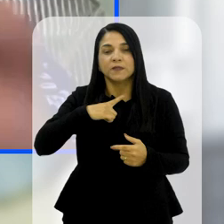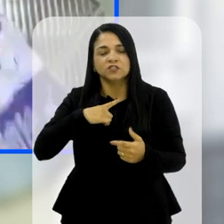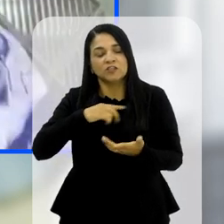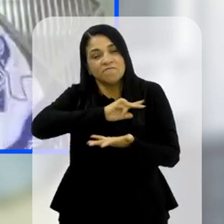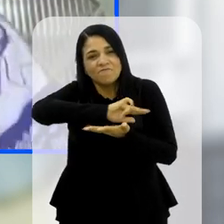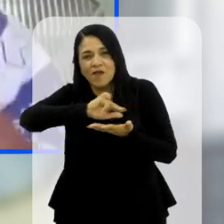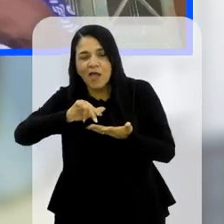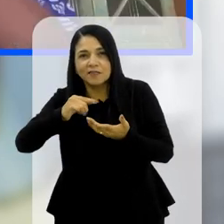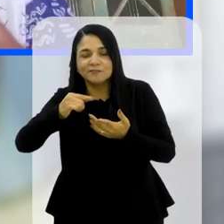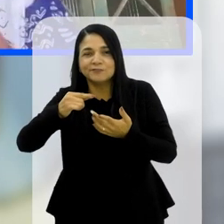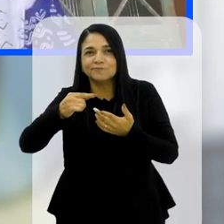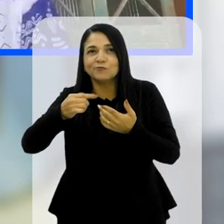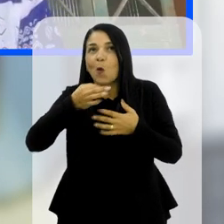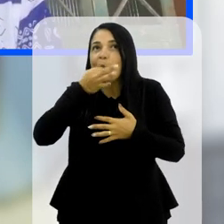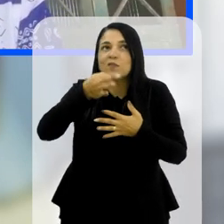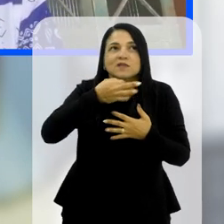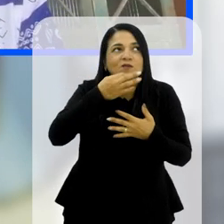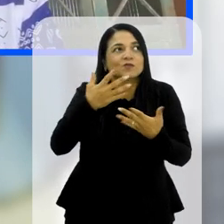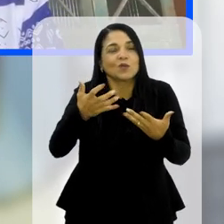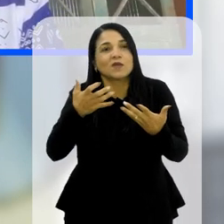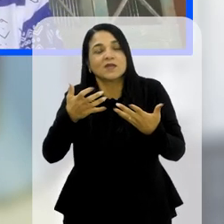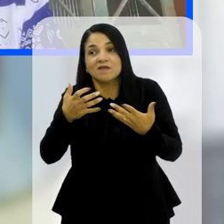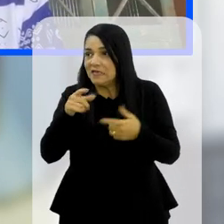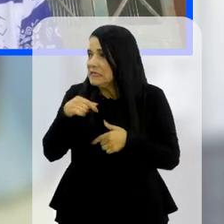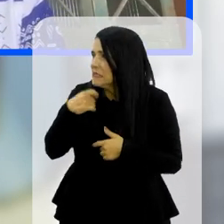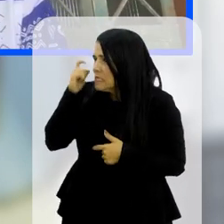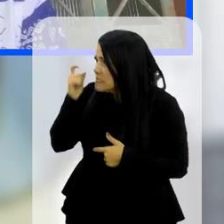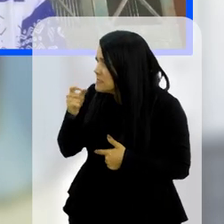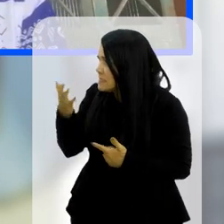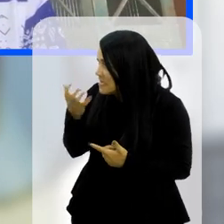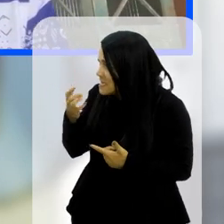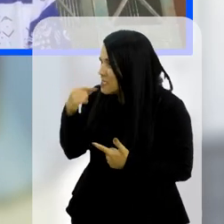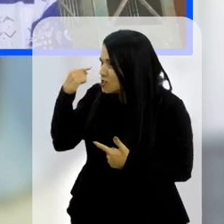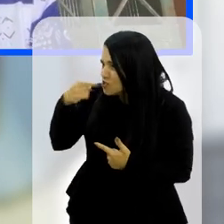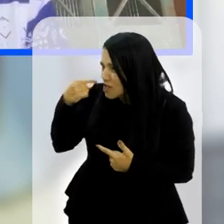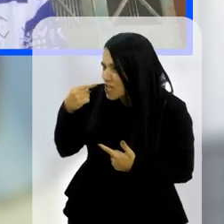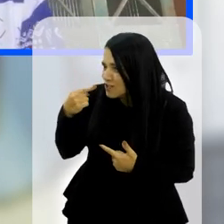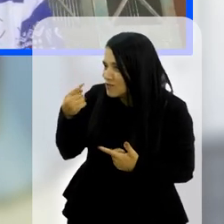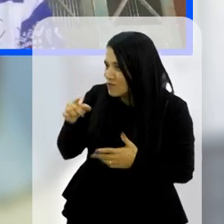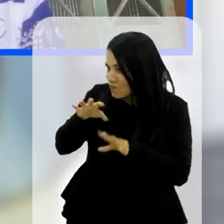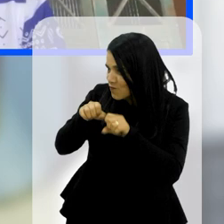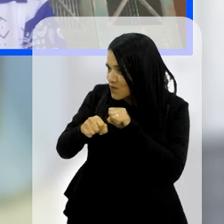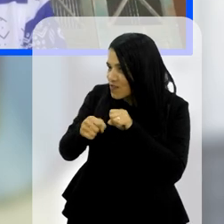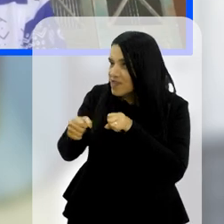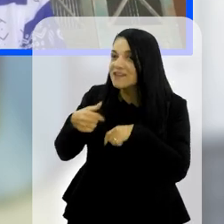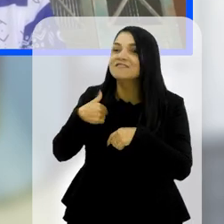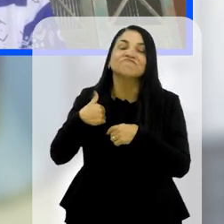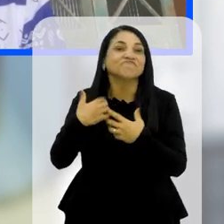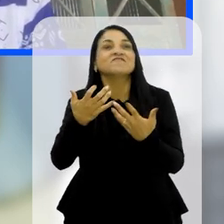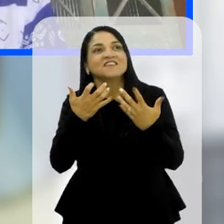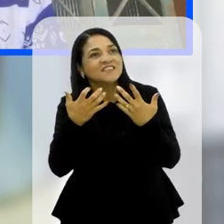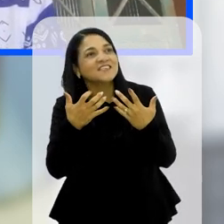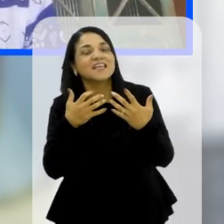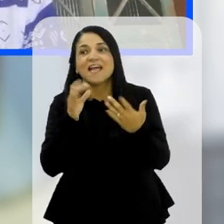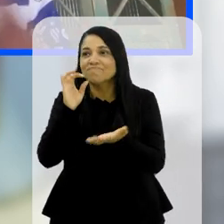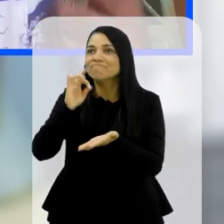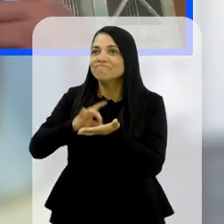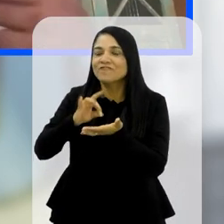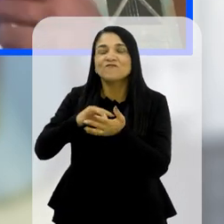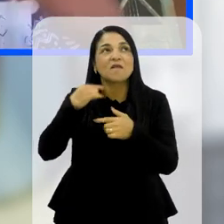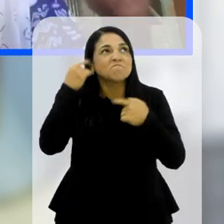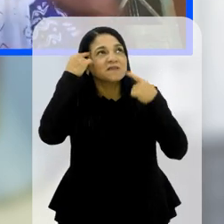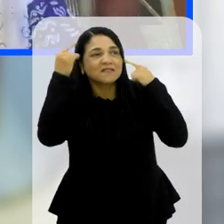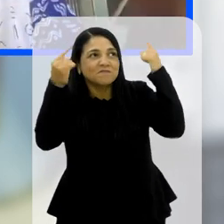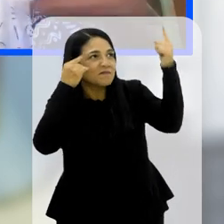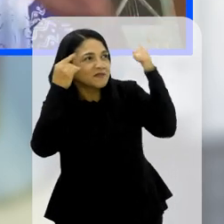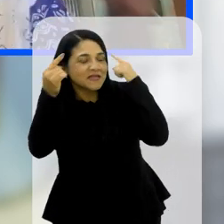além do talento, tinha uma pulsão de fazer essas coisas Olha, isso é acontecerem. interessante. Você queria fazer direito? É super, não, por isso É todo esse mesmo? discurso